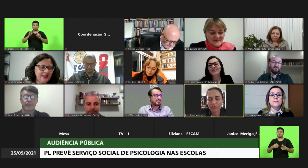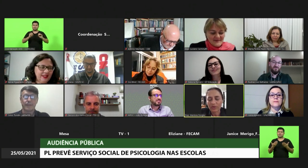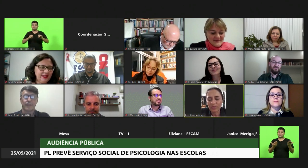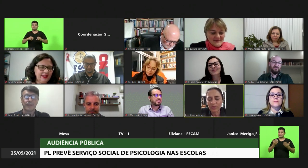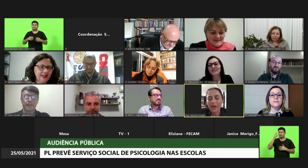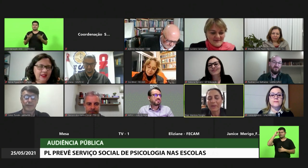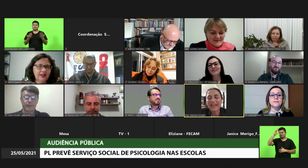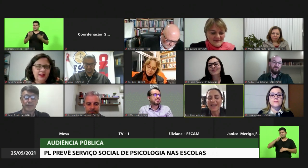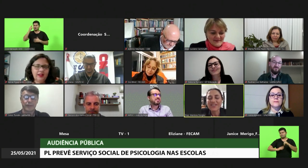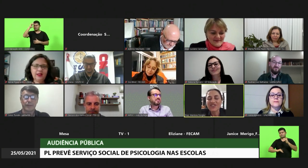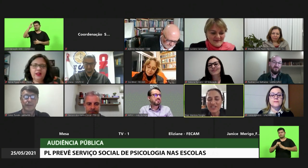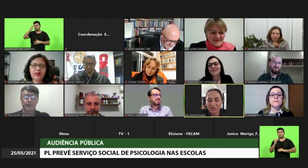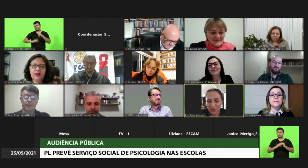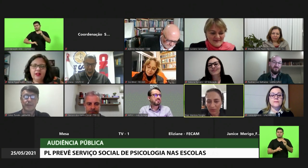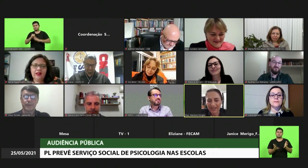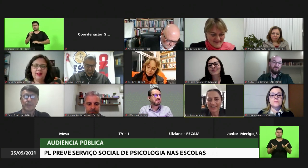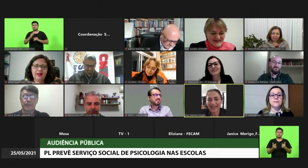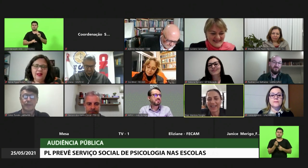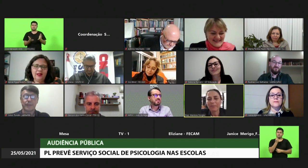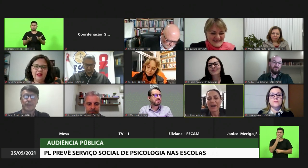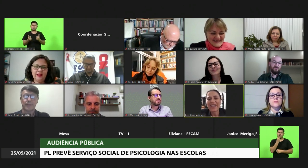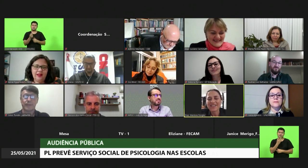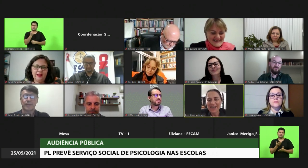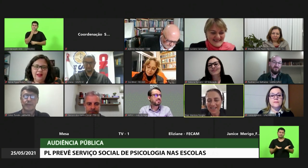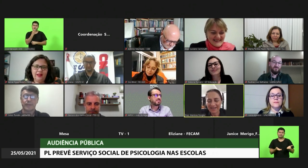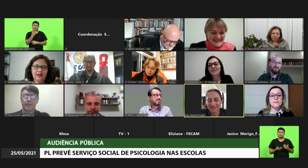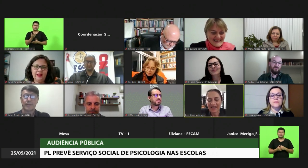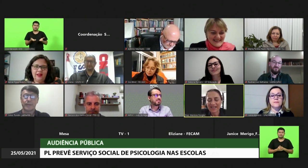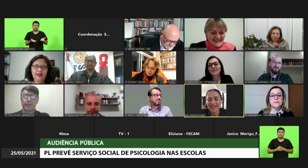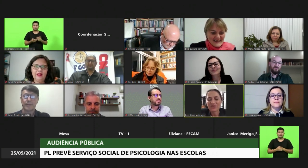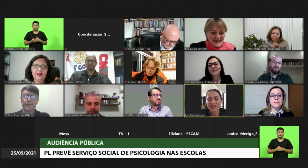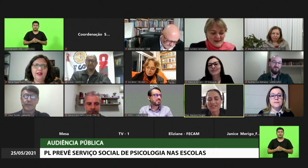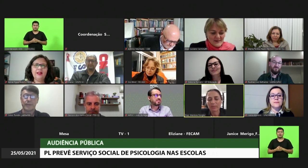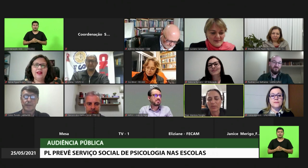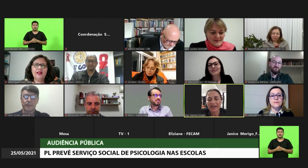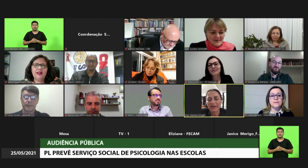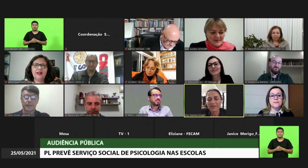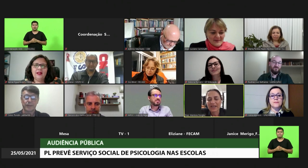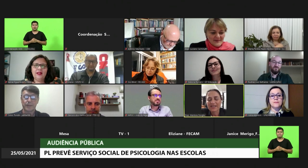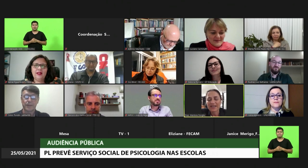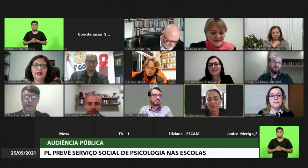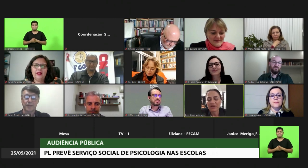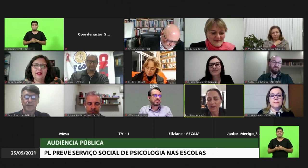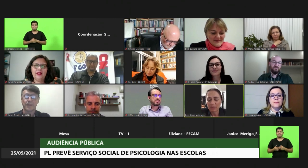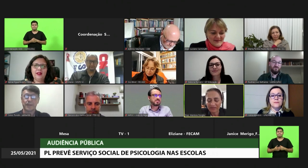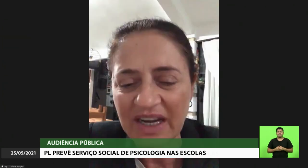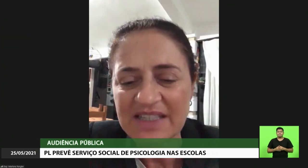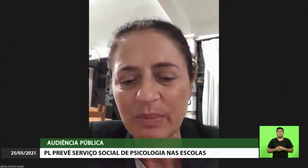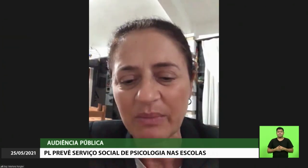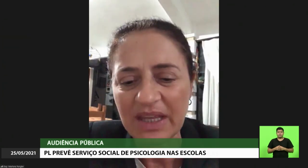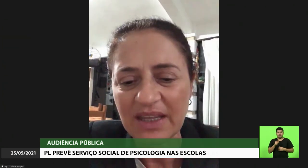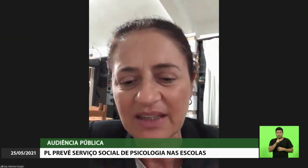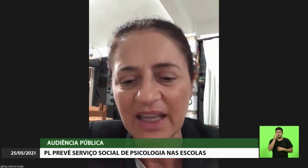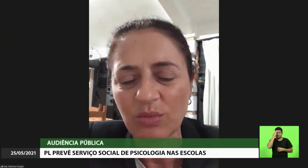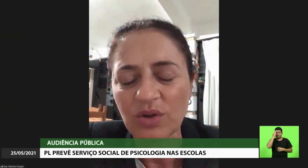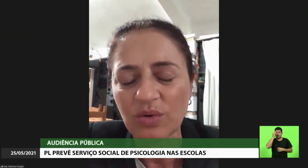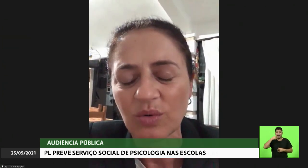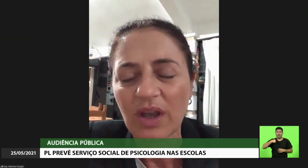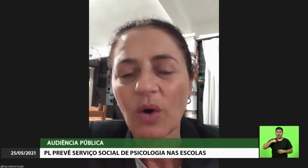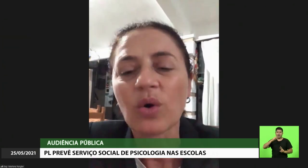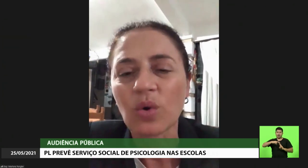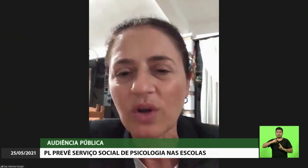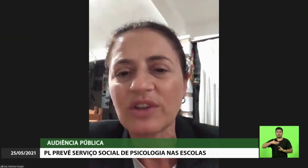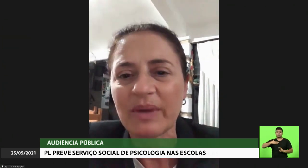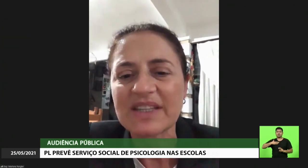com muito brilhantismo, né, e maestria essa audiência pública. Você sabe que você é uma referência para mim, e tenho